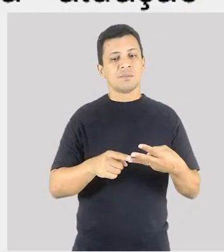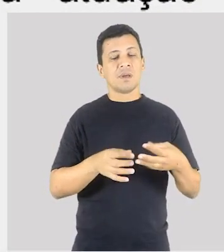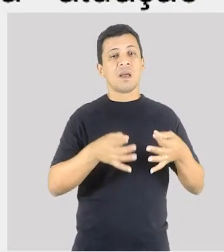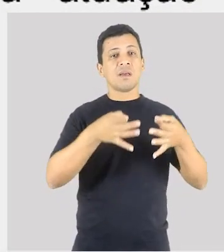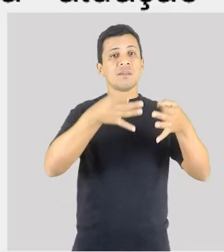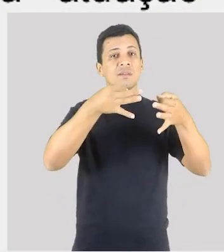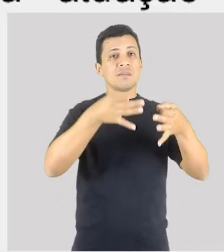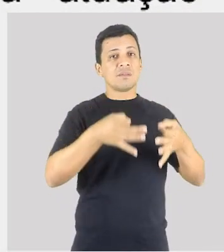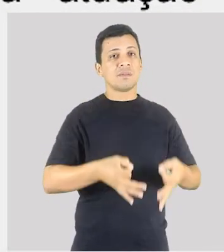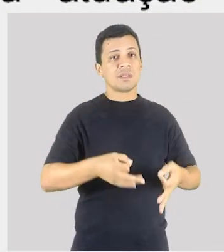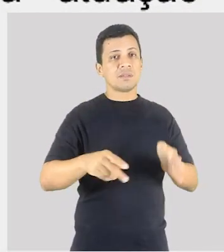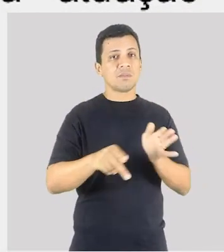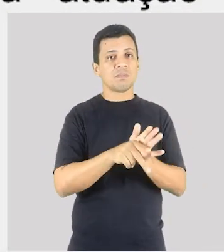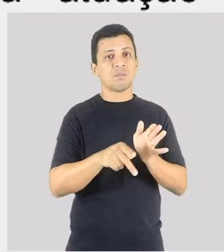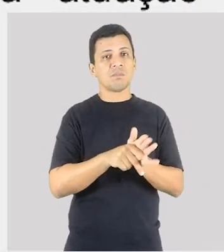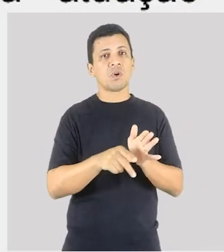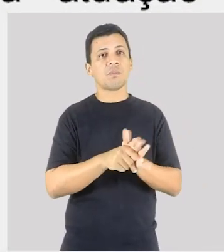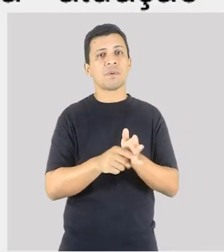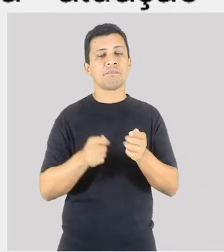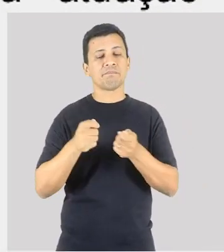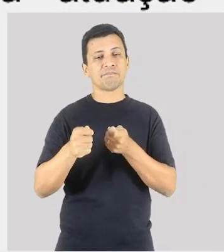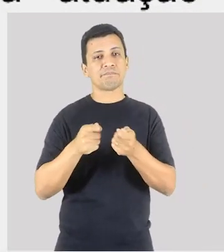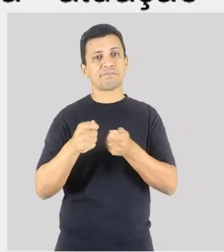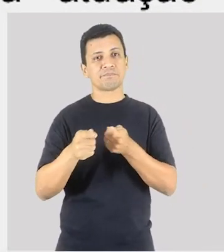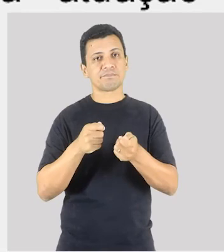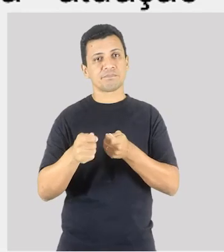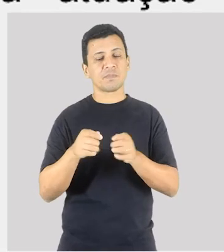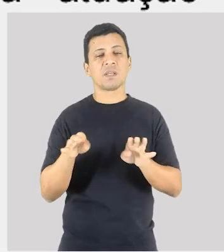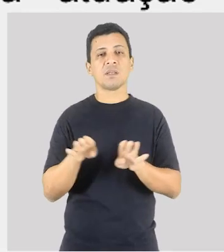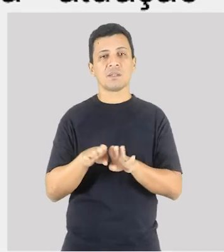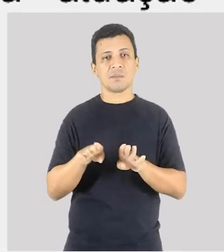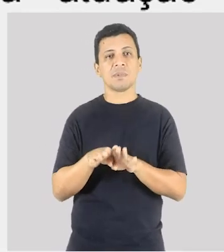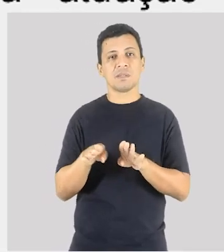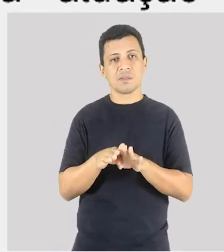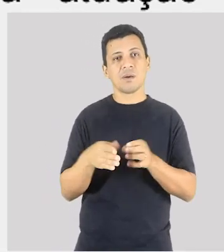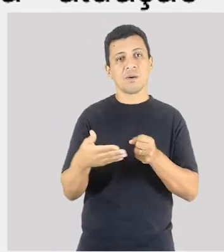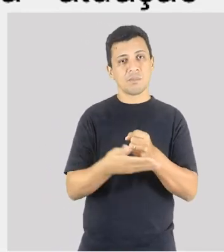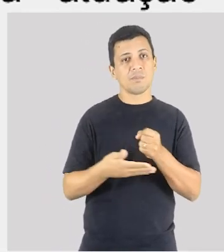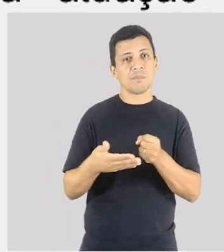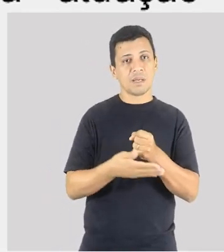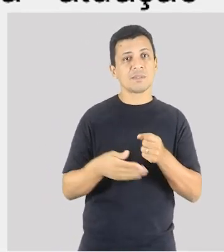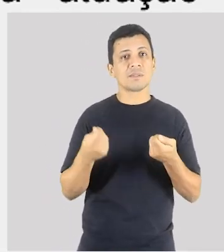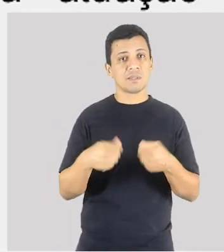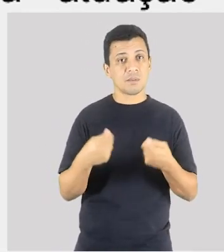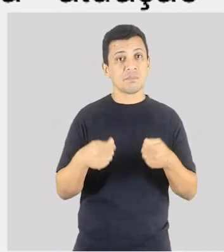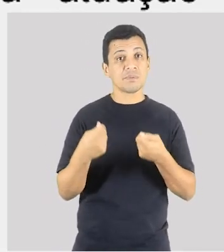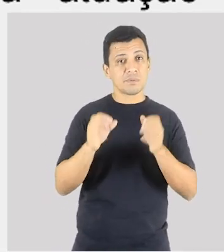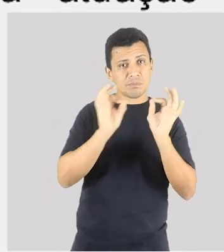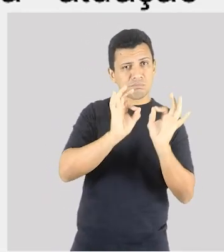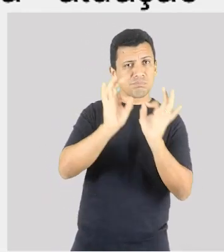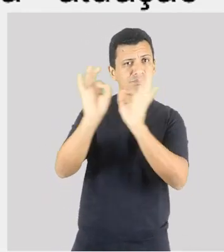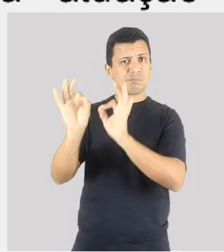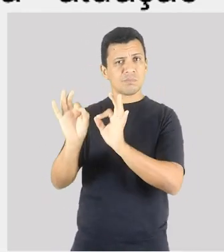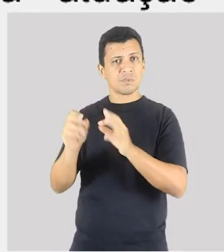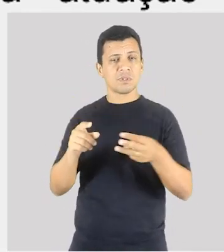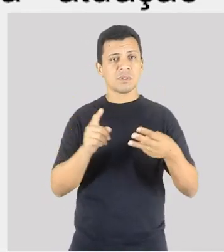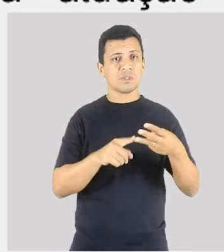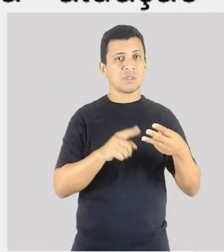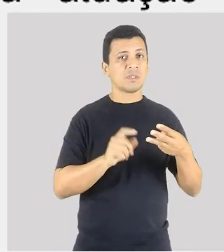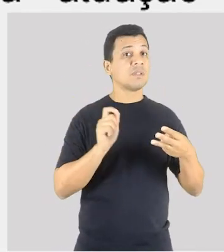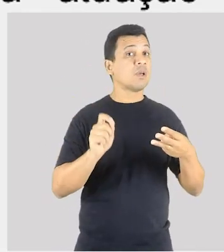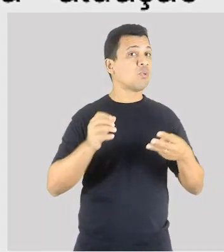Discricionariedade administrativa é outra premissa básica que nós temos que observar. É necessário que haja